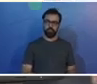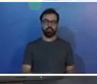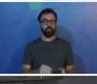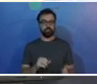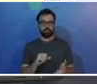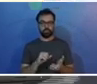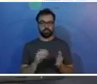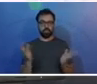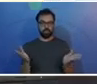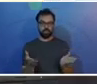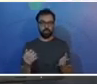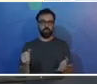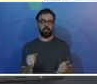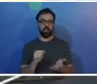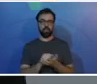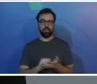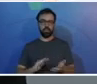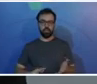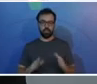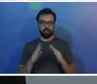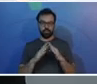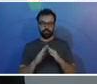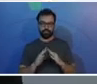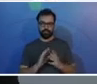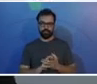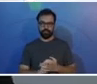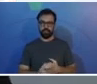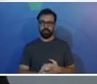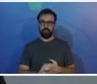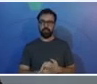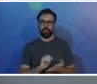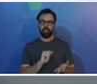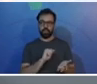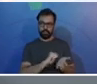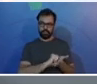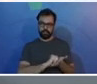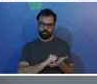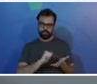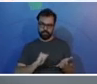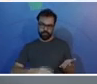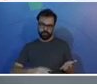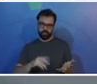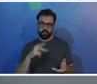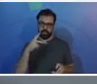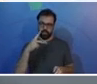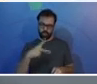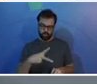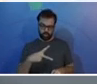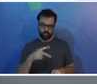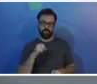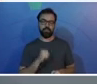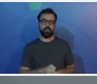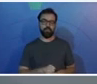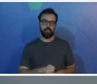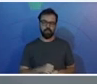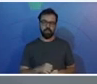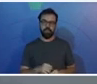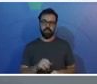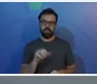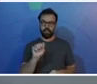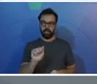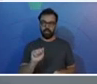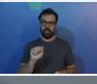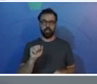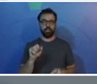Hora da tarefa. O que vocês terão de tarefa? Nós já falamos. Terminar o exercício 2, letra A